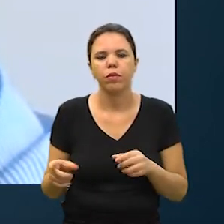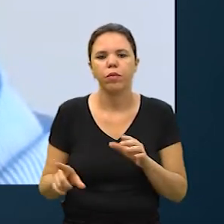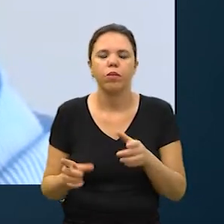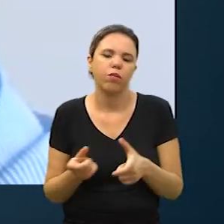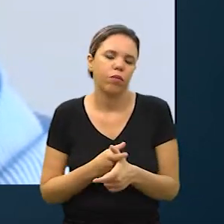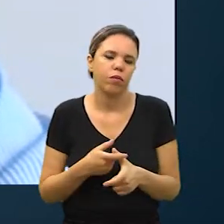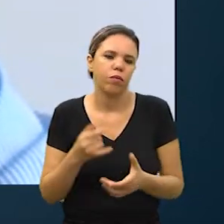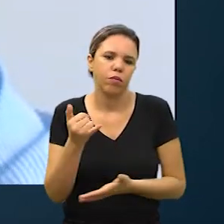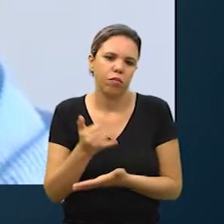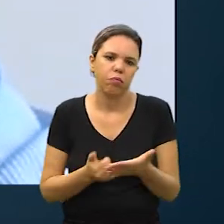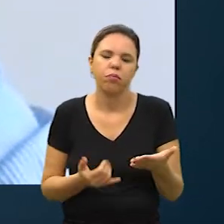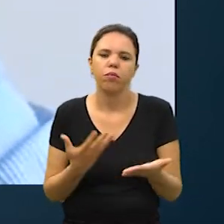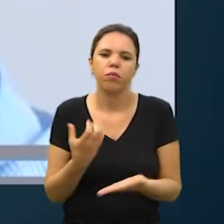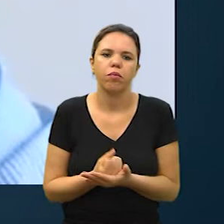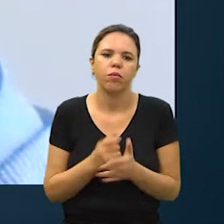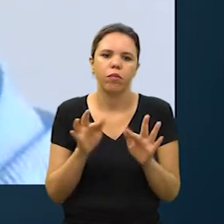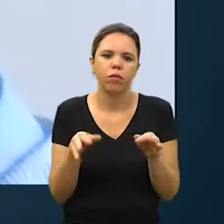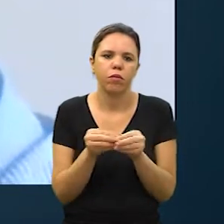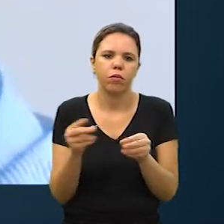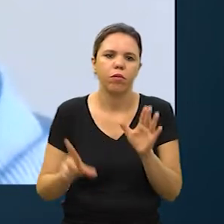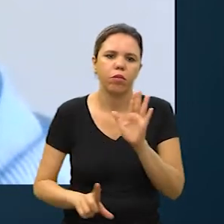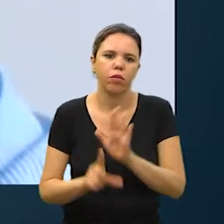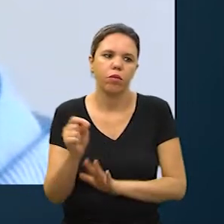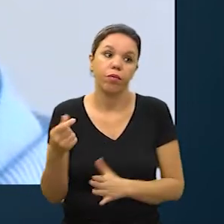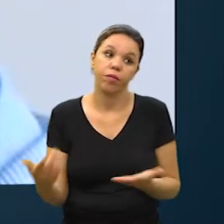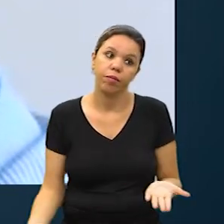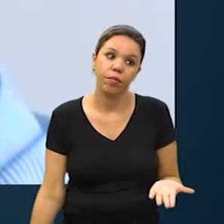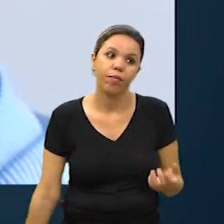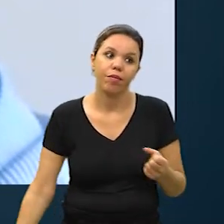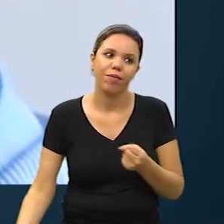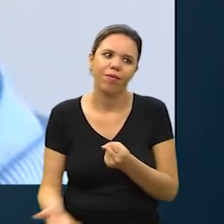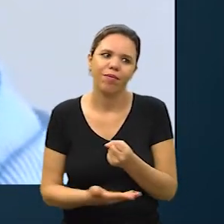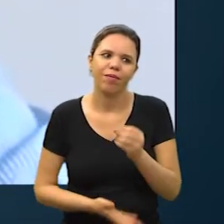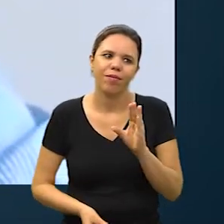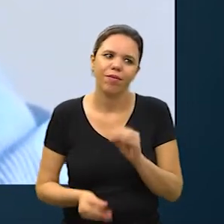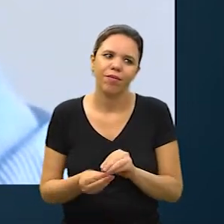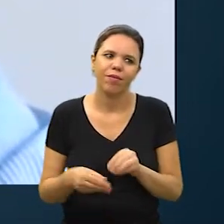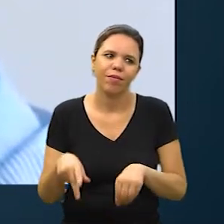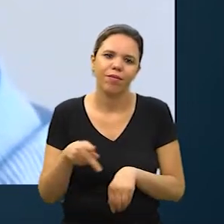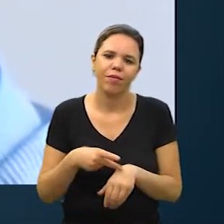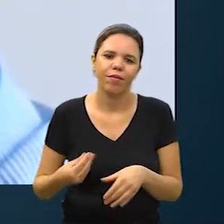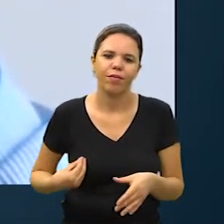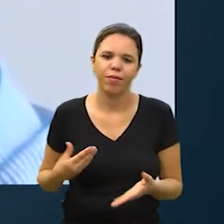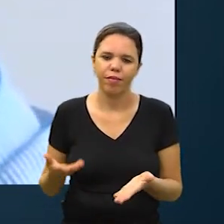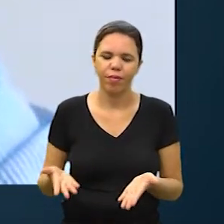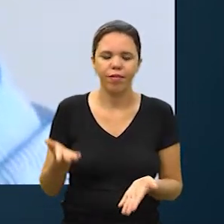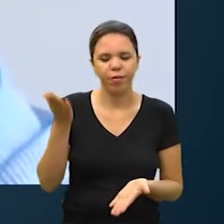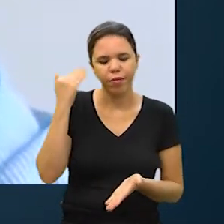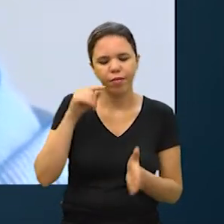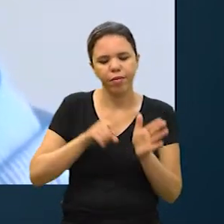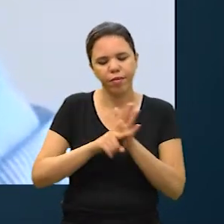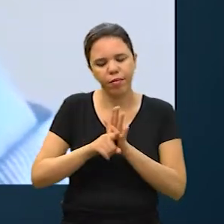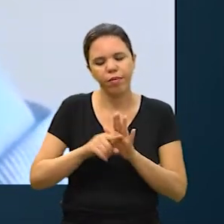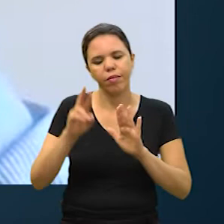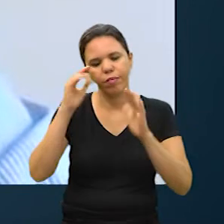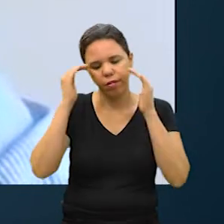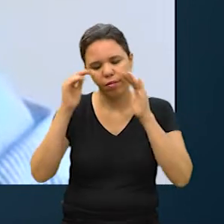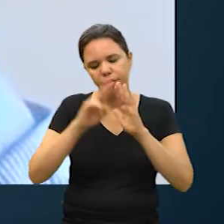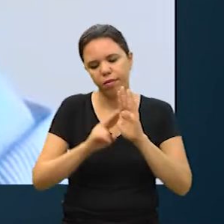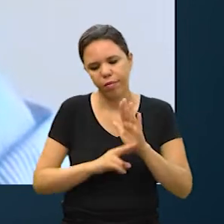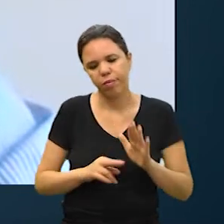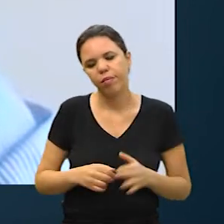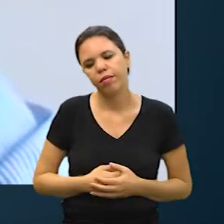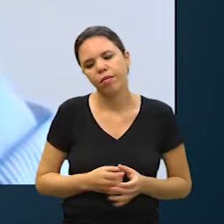os impostos locais, e no final tem que dar lucro, né? Então, basicamente é isso. Então, está no país, tem que seguir a regra local. Se for